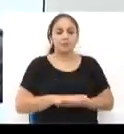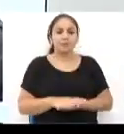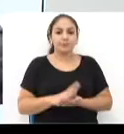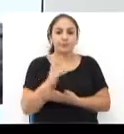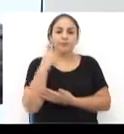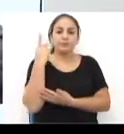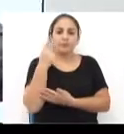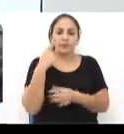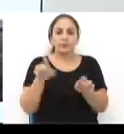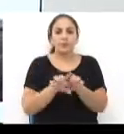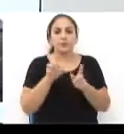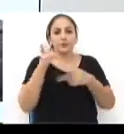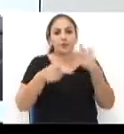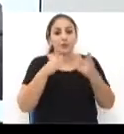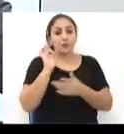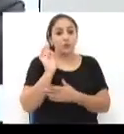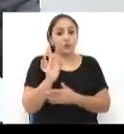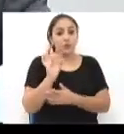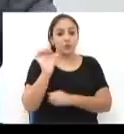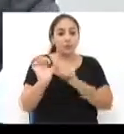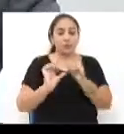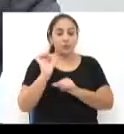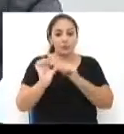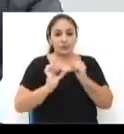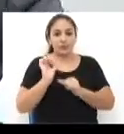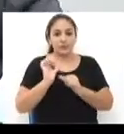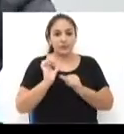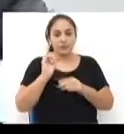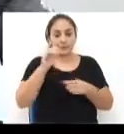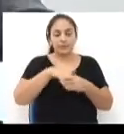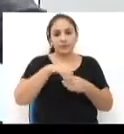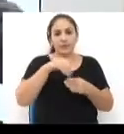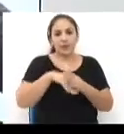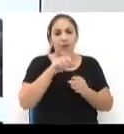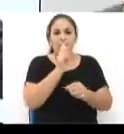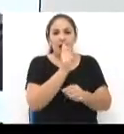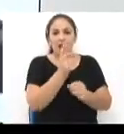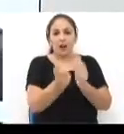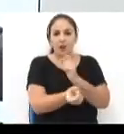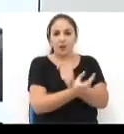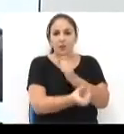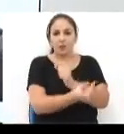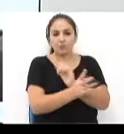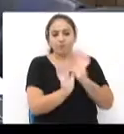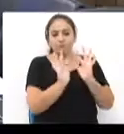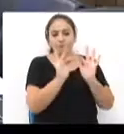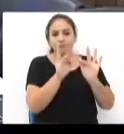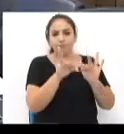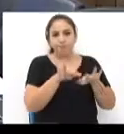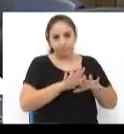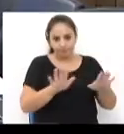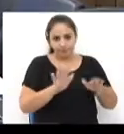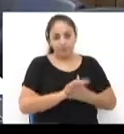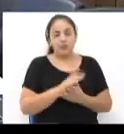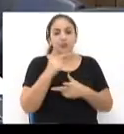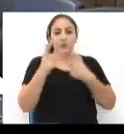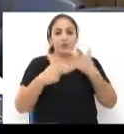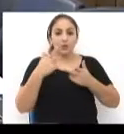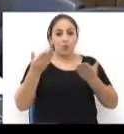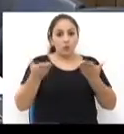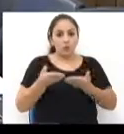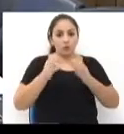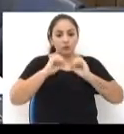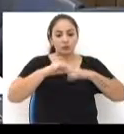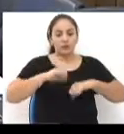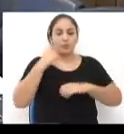O vereador ainda comentou que apenas com uma mudança nas eleições, a corrupção seria enfrentada. Ele destacou que hoje o